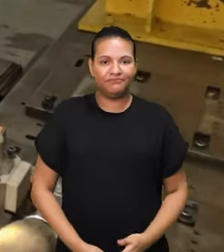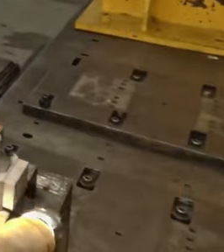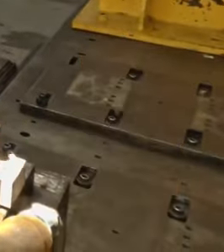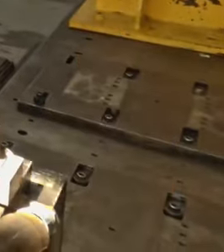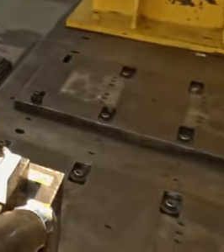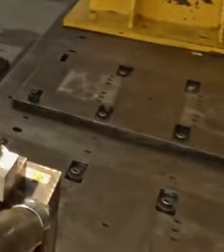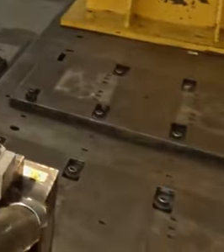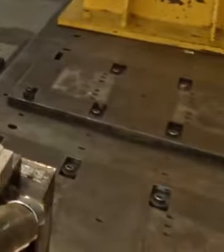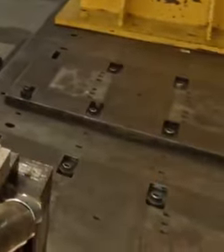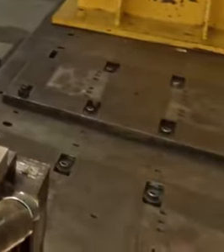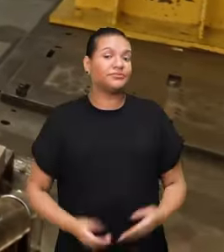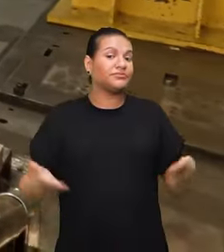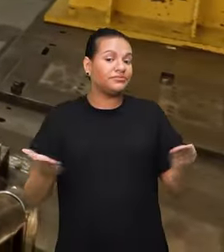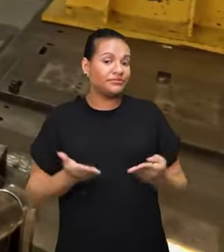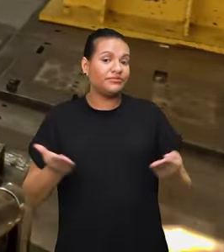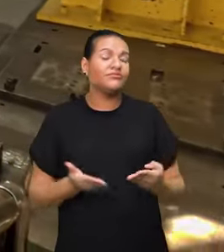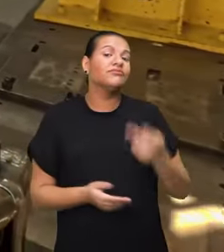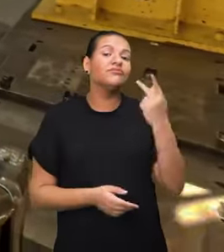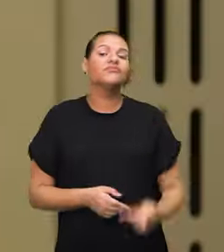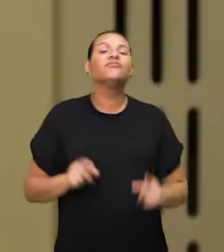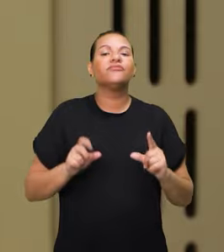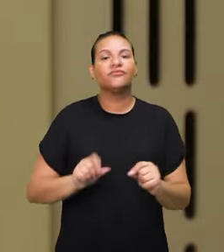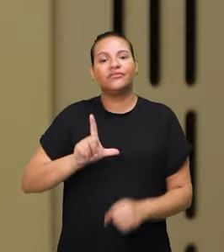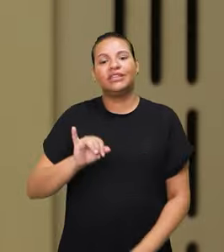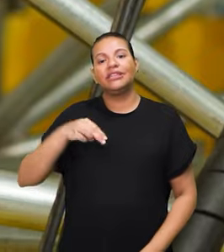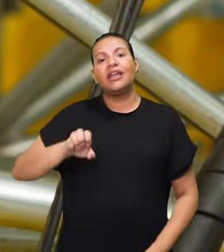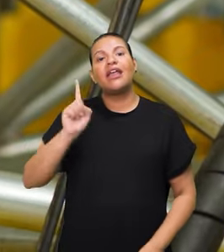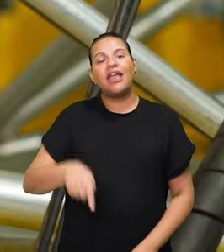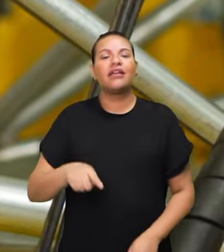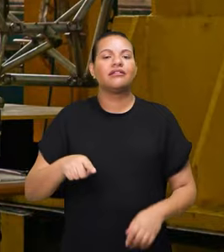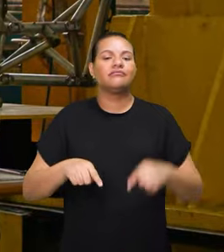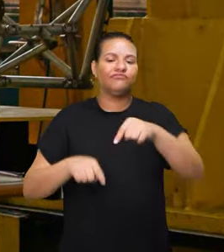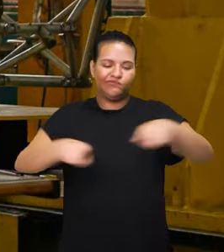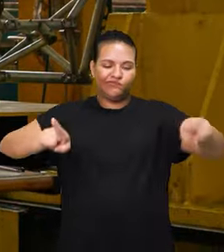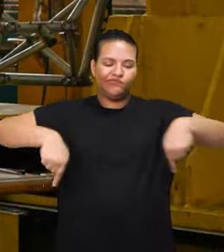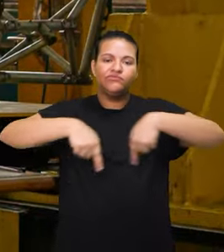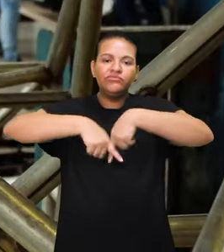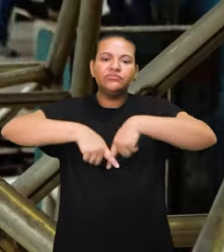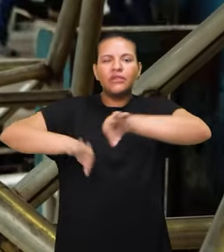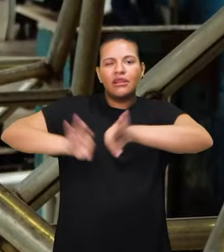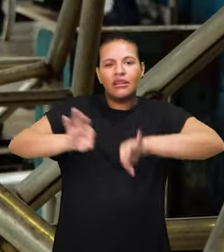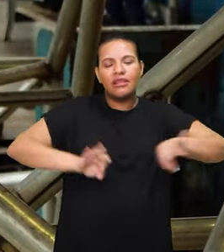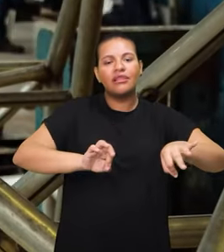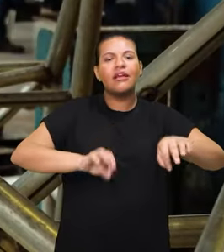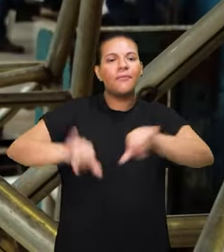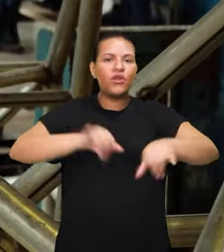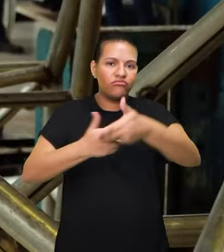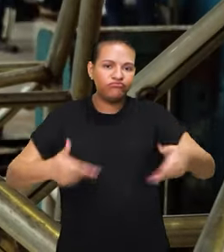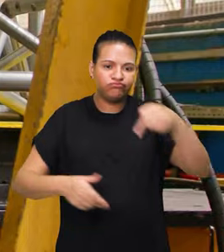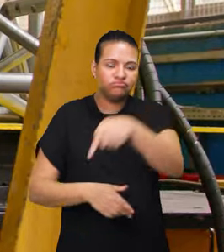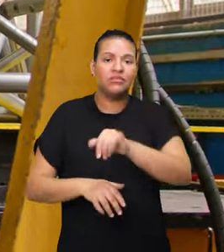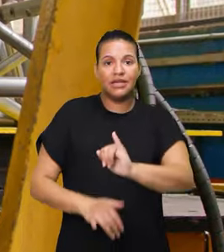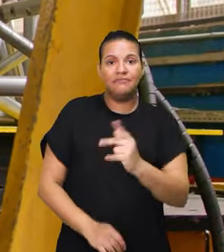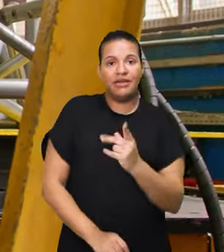em um galpão H um chassi Prateado a gente aqui no L laborat do IPT fazendo alguns ensaios de resistência Mecânica